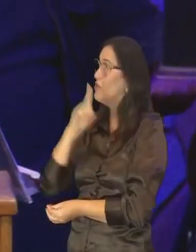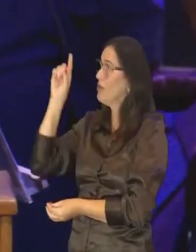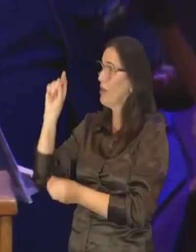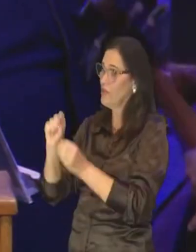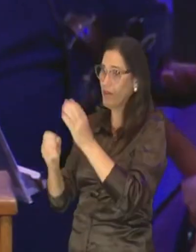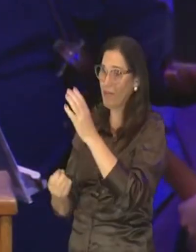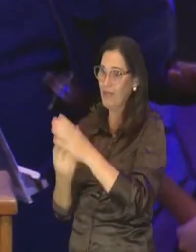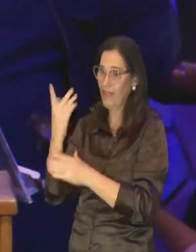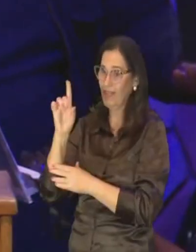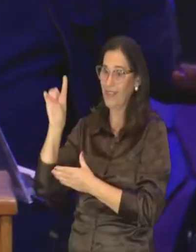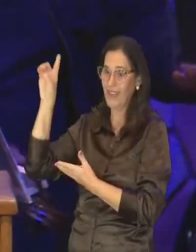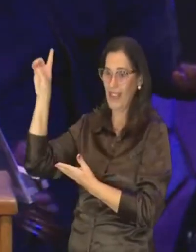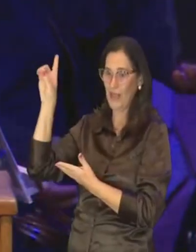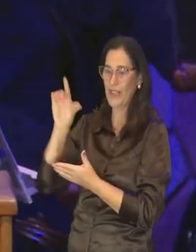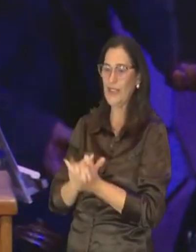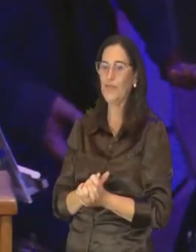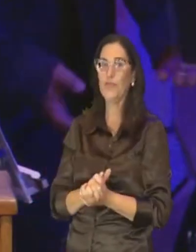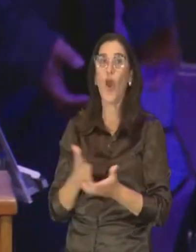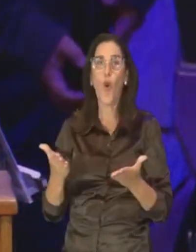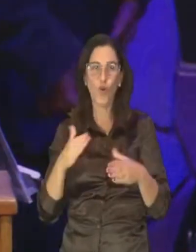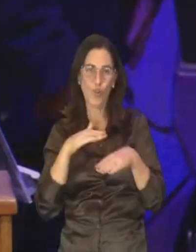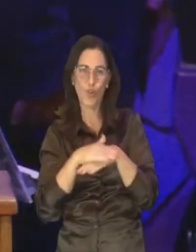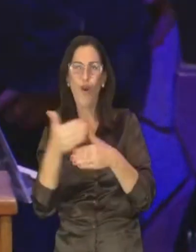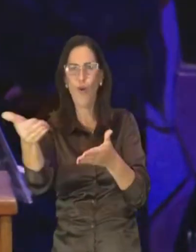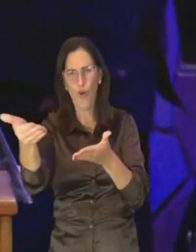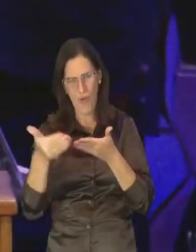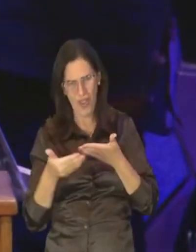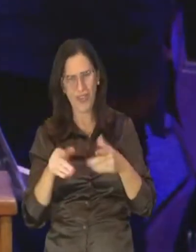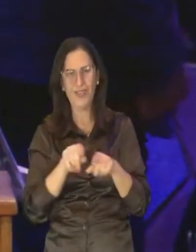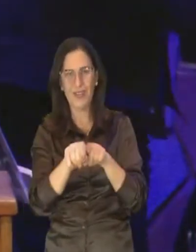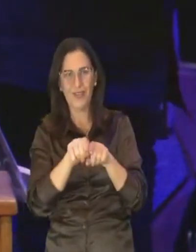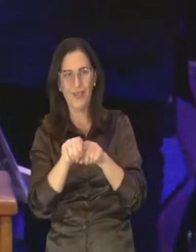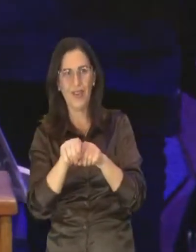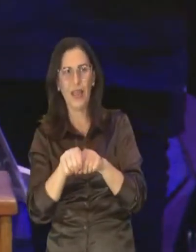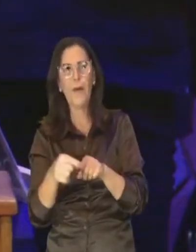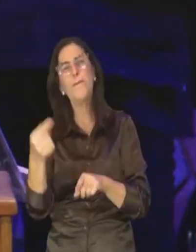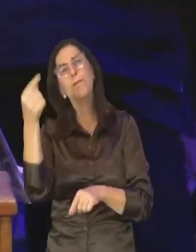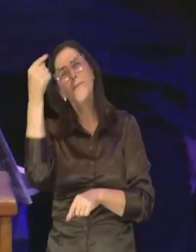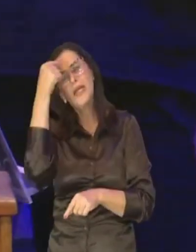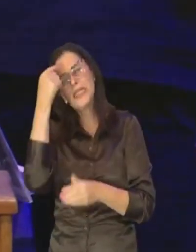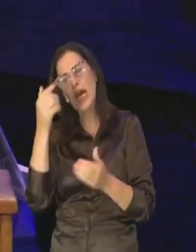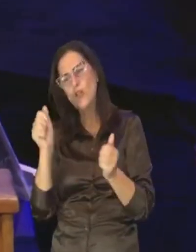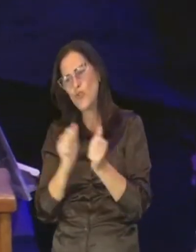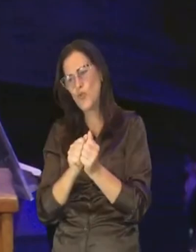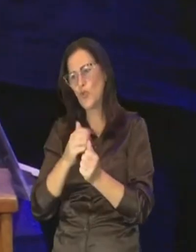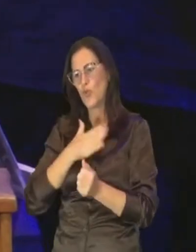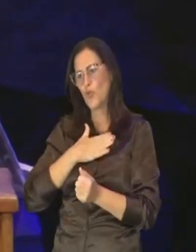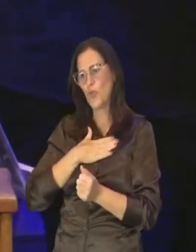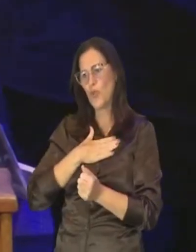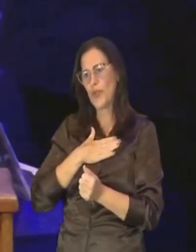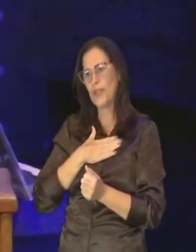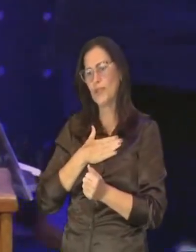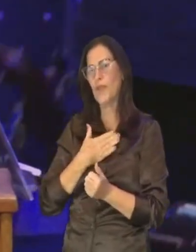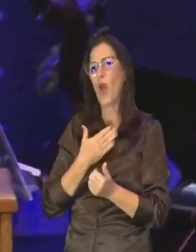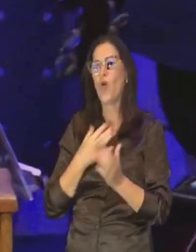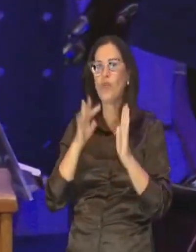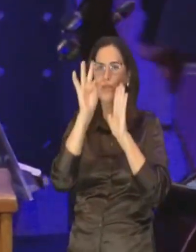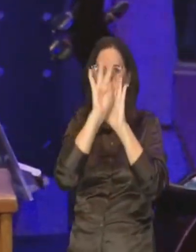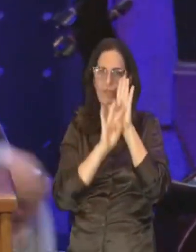ao nosso Deus. Nesta noite eu convido os irmãos a meditarem junto comigo em cima do